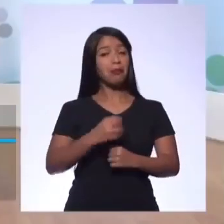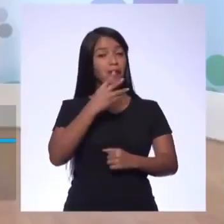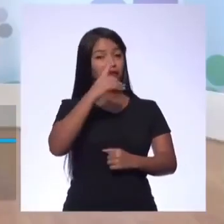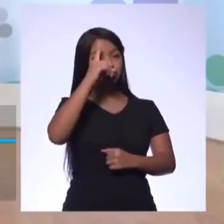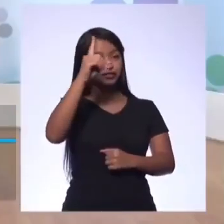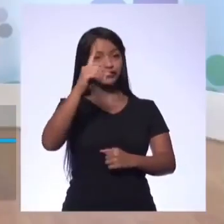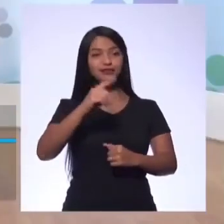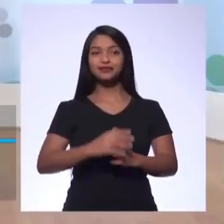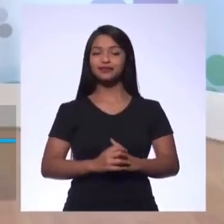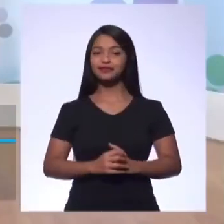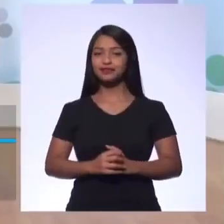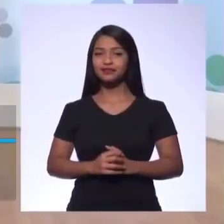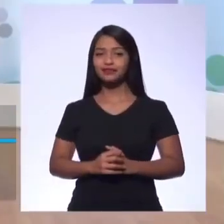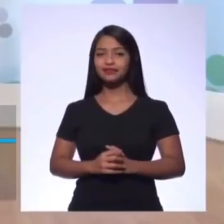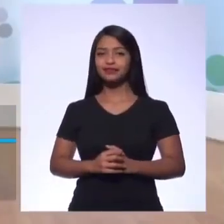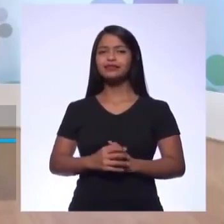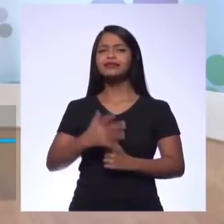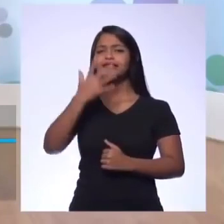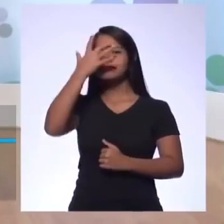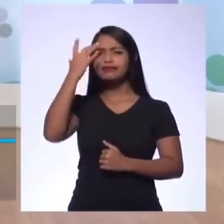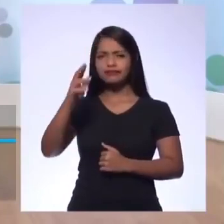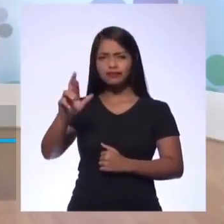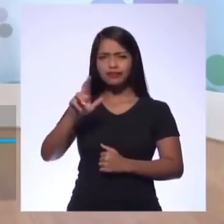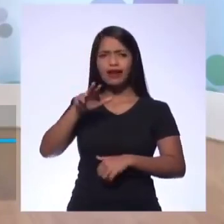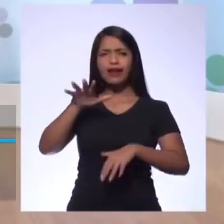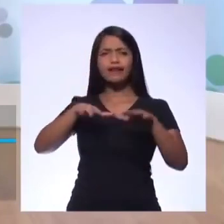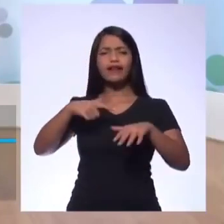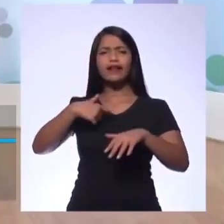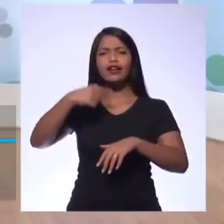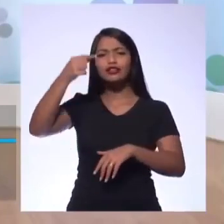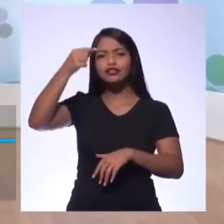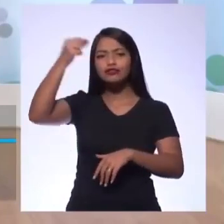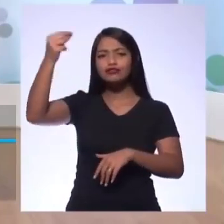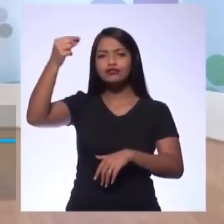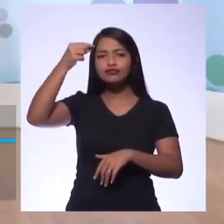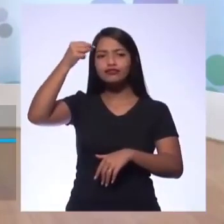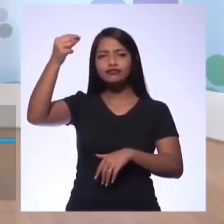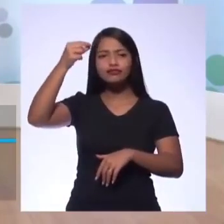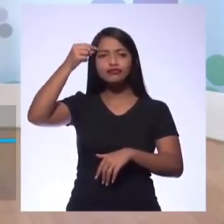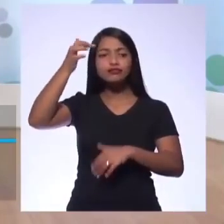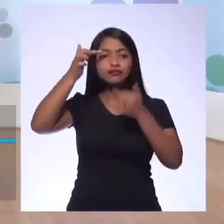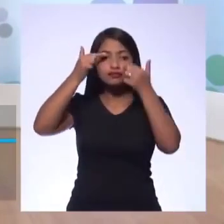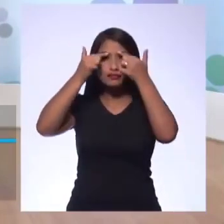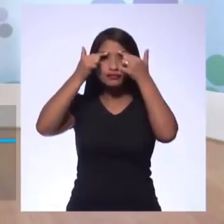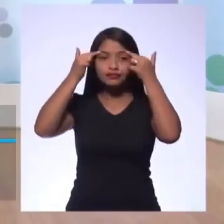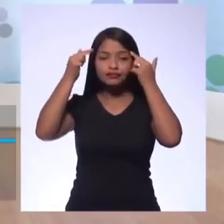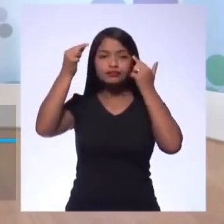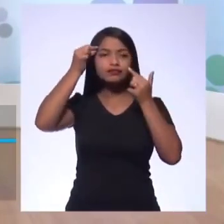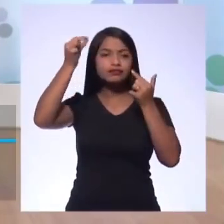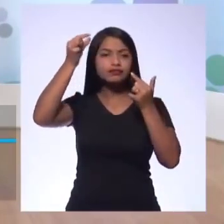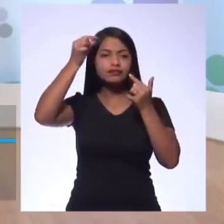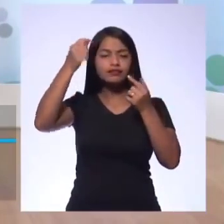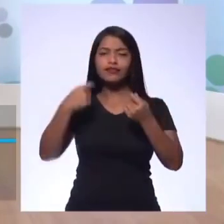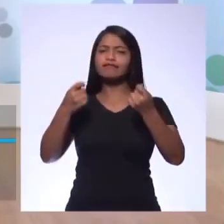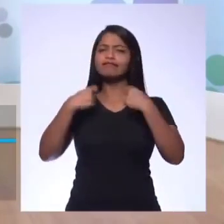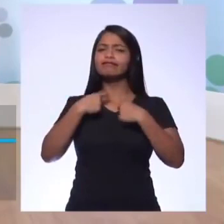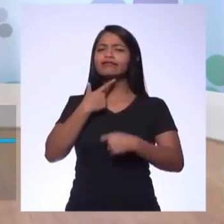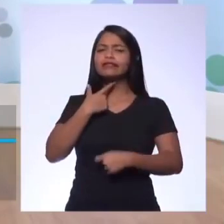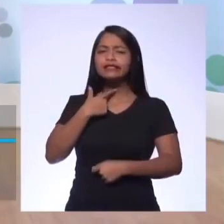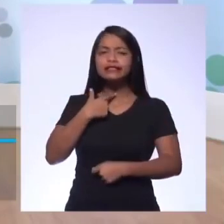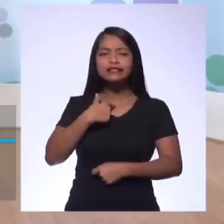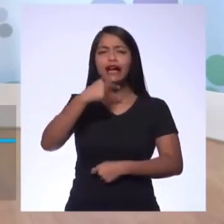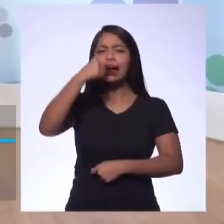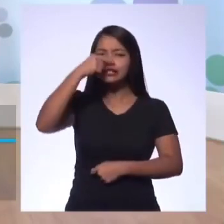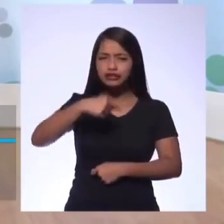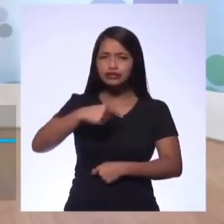De sobrancelha, de tirar a sobrancelha, ninguém falou nada. espera aí. Quando minha alergia ataca. Certo. Rafael.